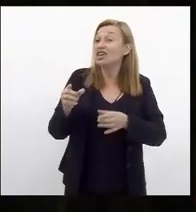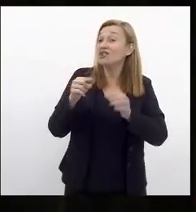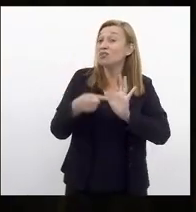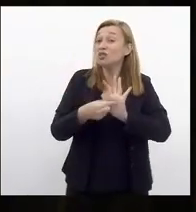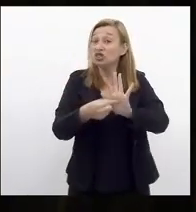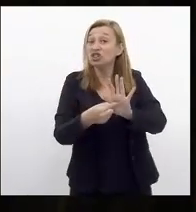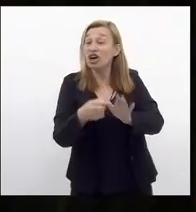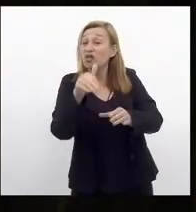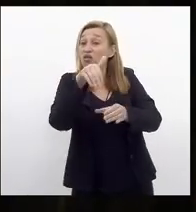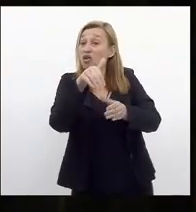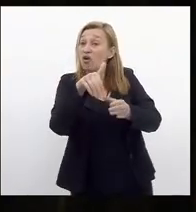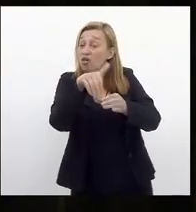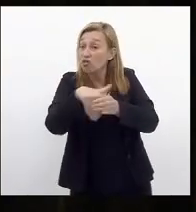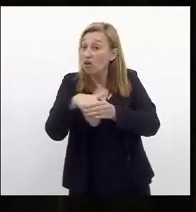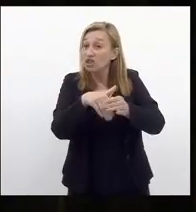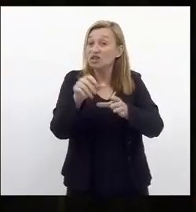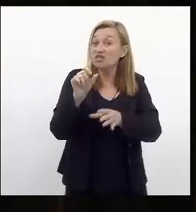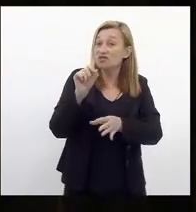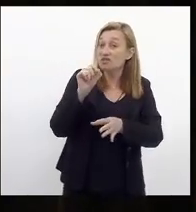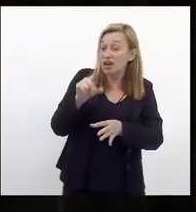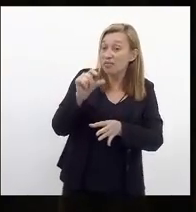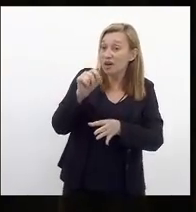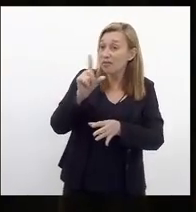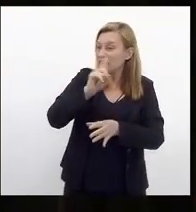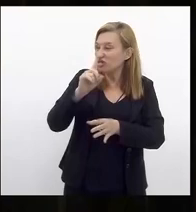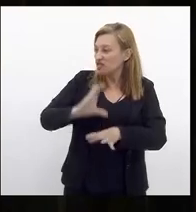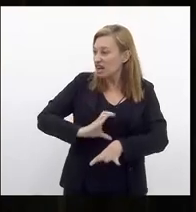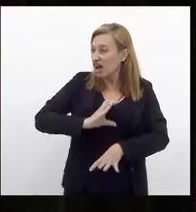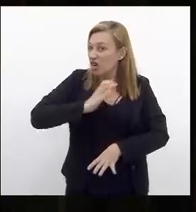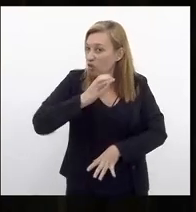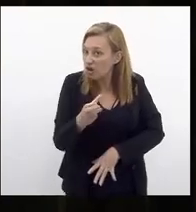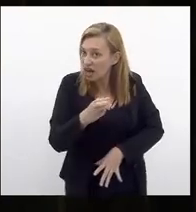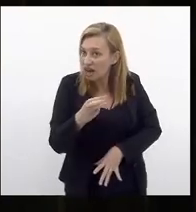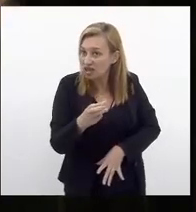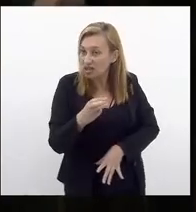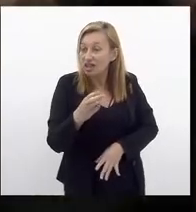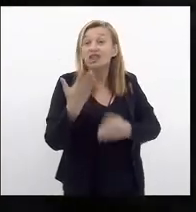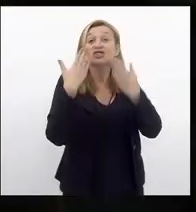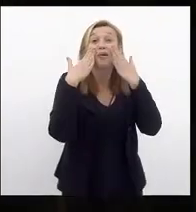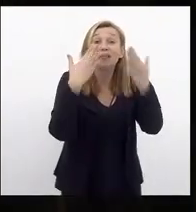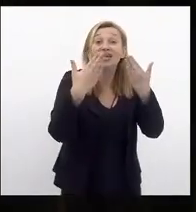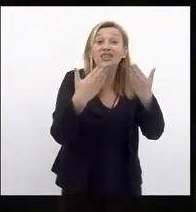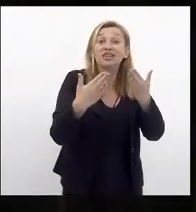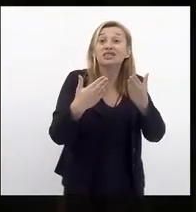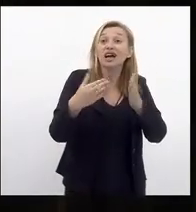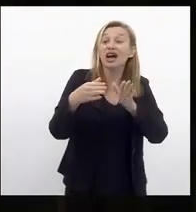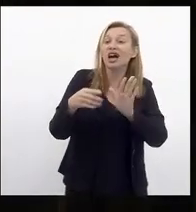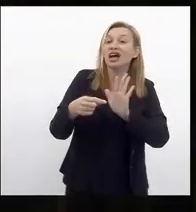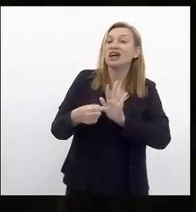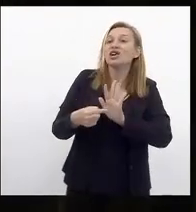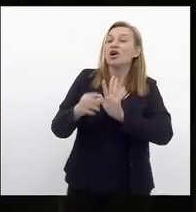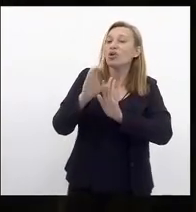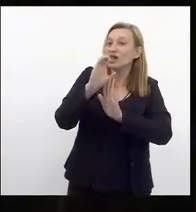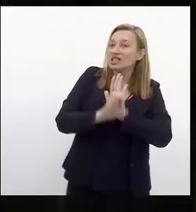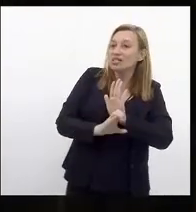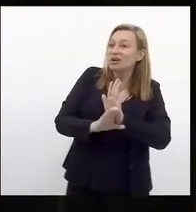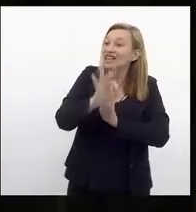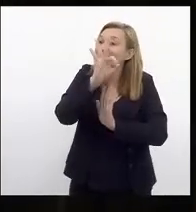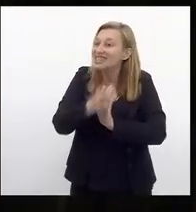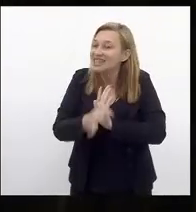vermelho bastante tiveram hombridade e a coragem de apresentar os estoques necessários